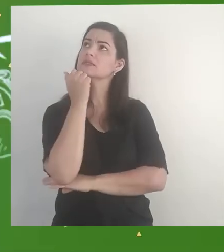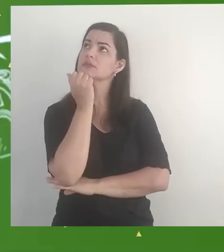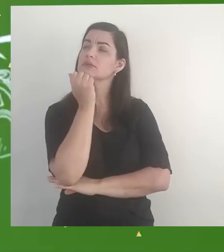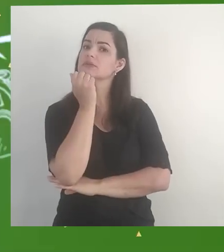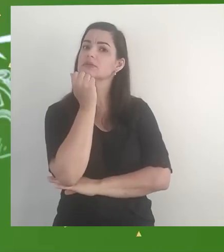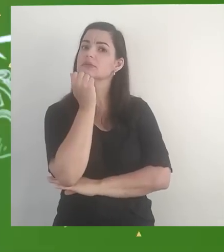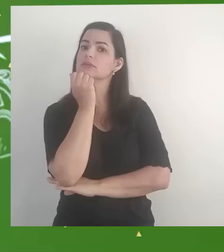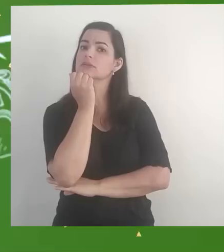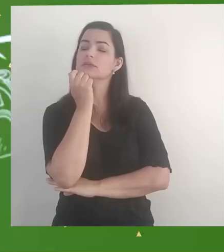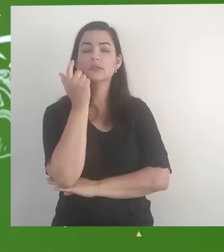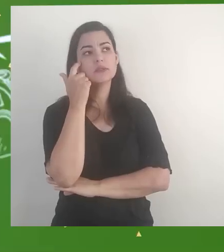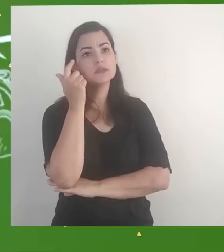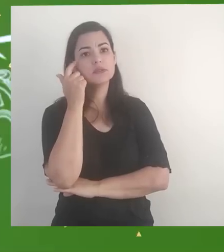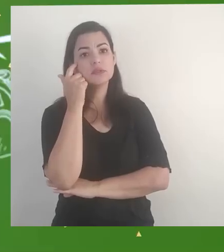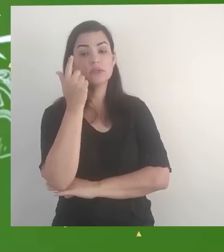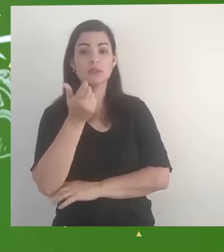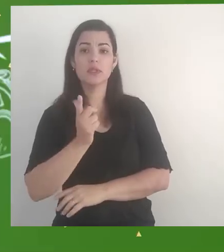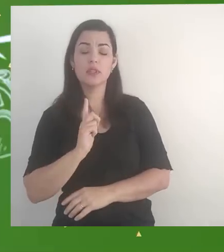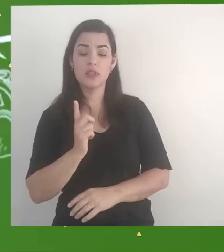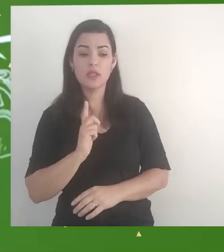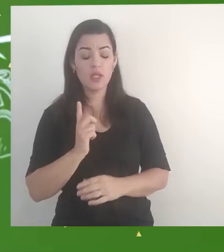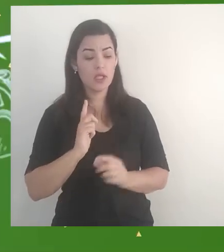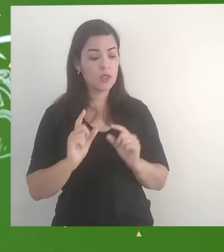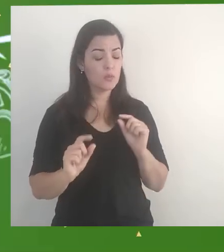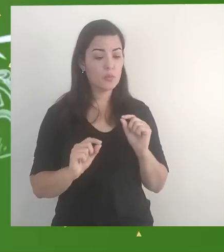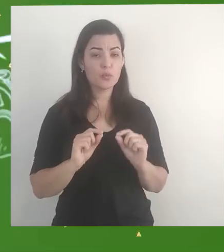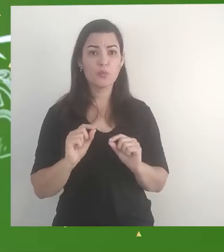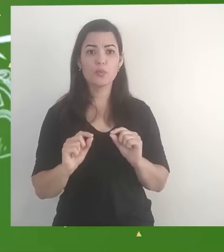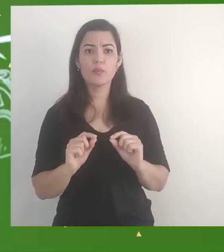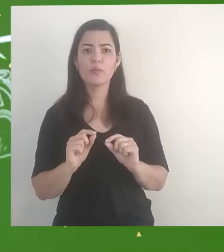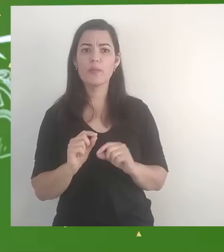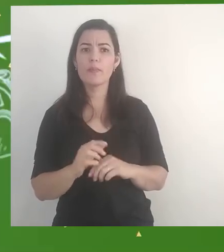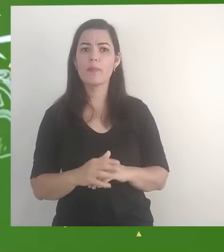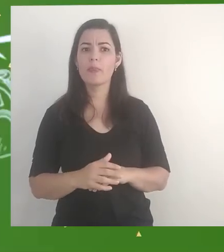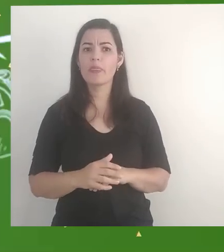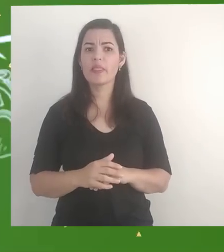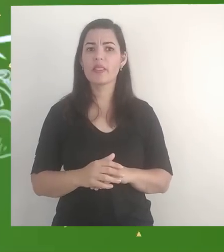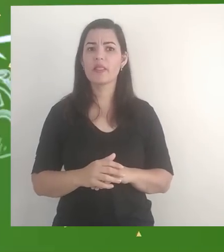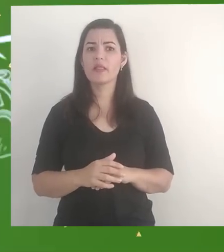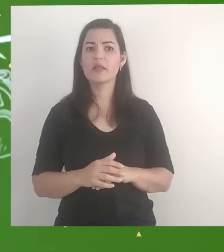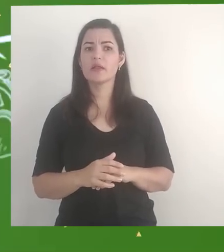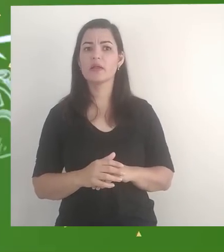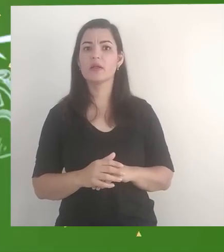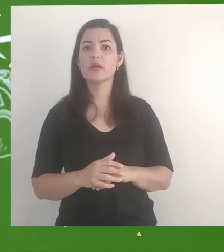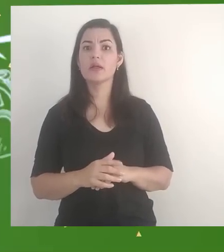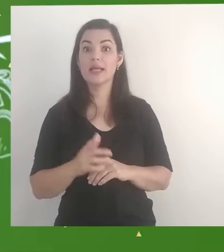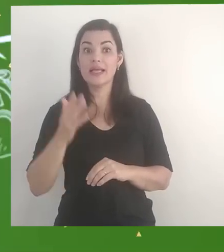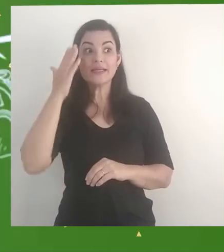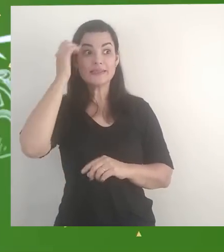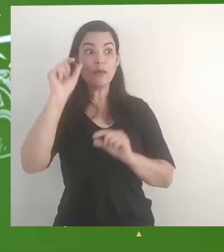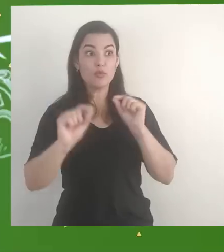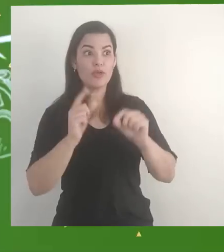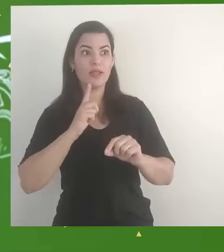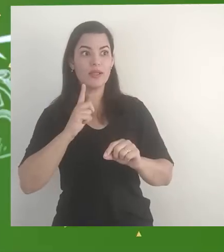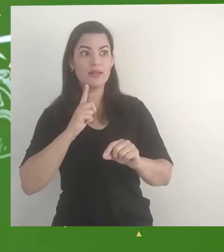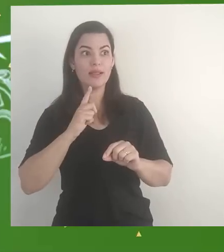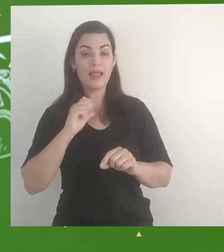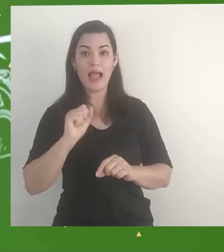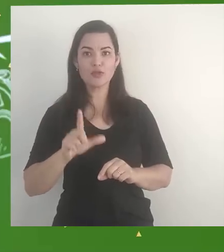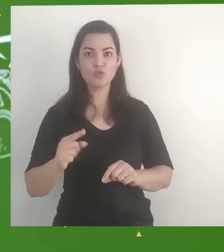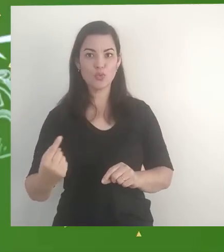O que mais? Ele tem aquele negócio atrás, né? Pra quê? Pra